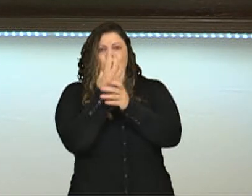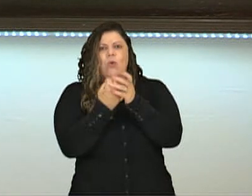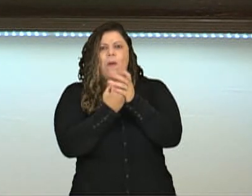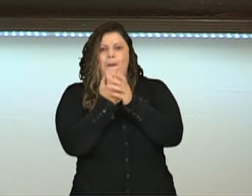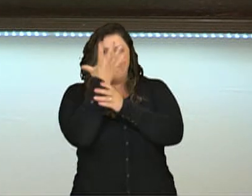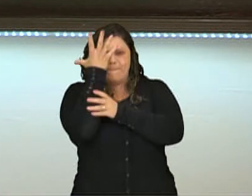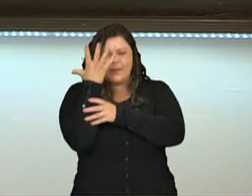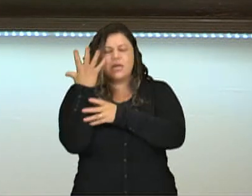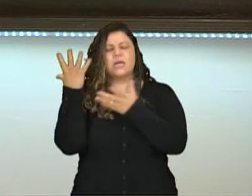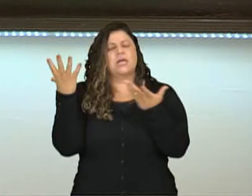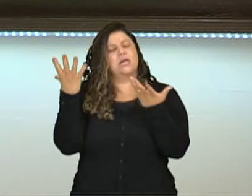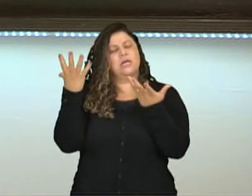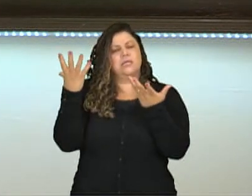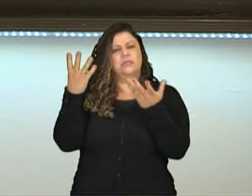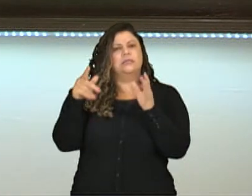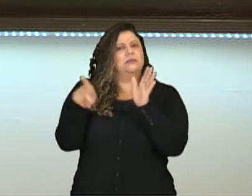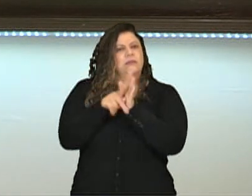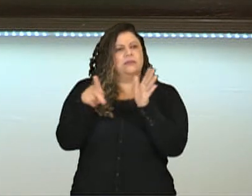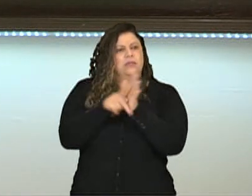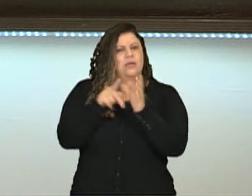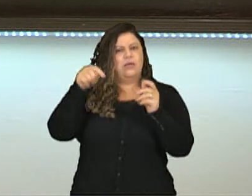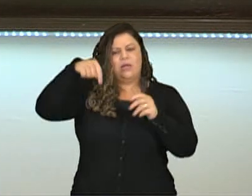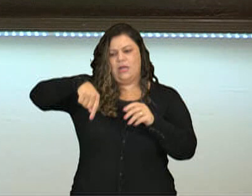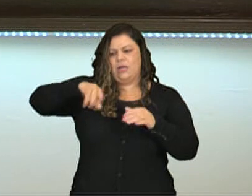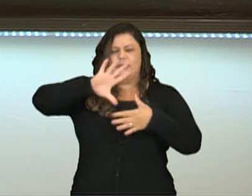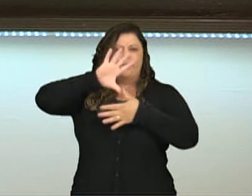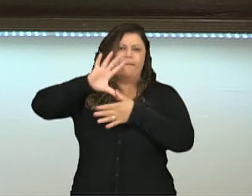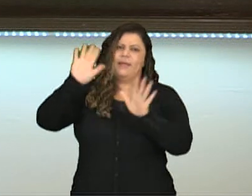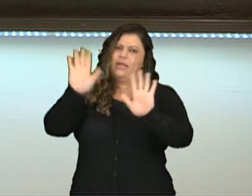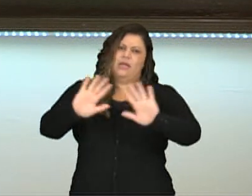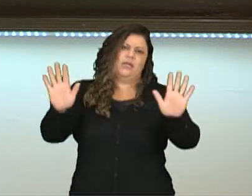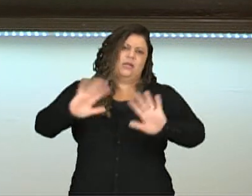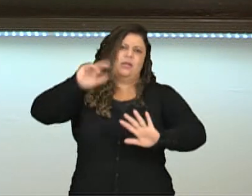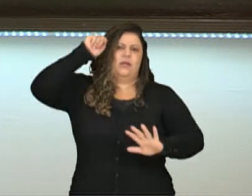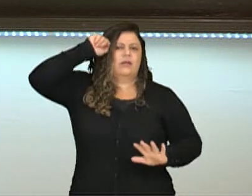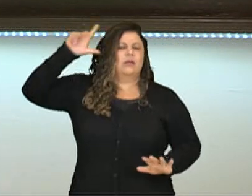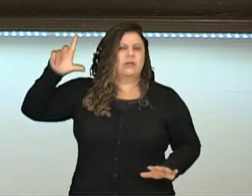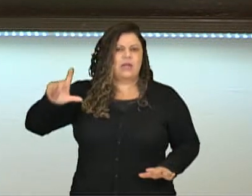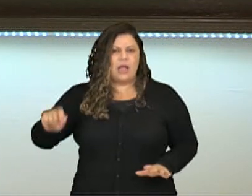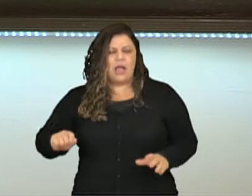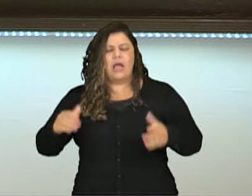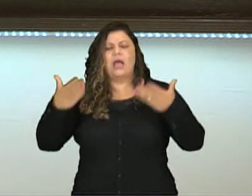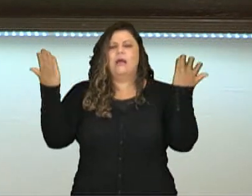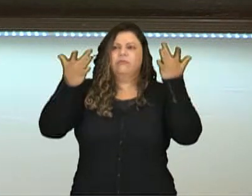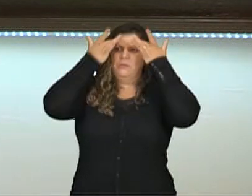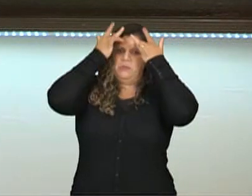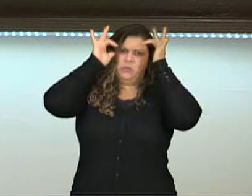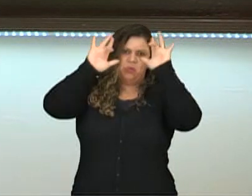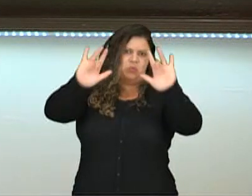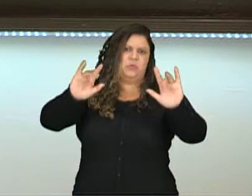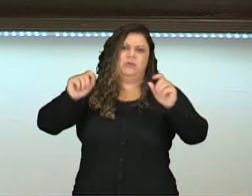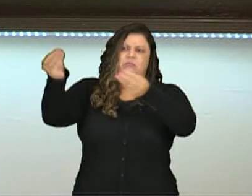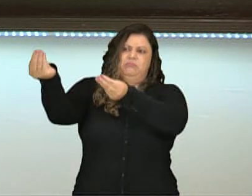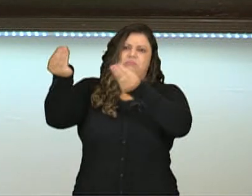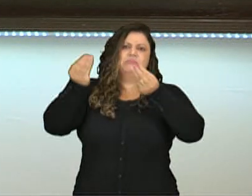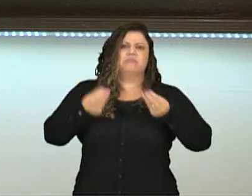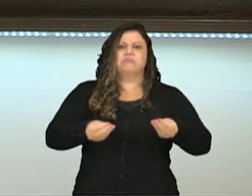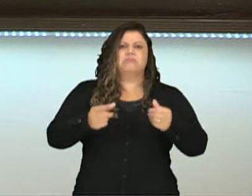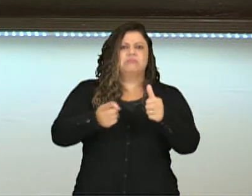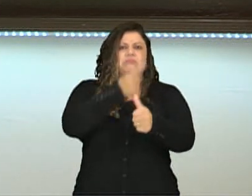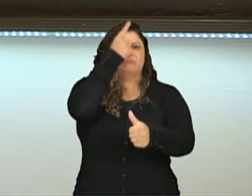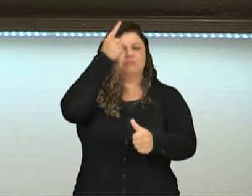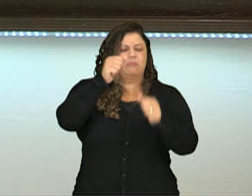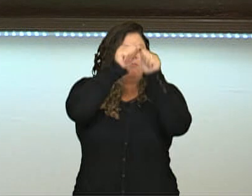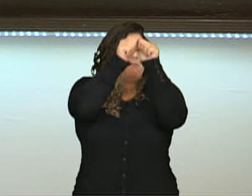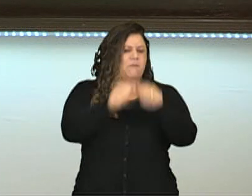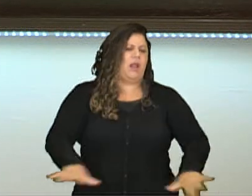planta exógena, não é da América, é da África, mas sabe Deus como, quem que trouxe a primeira, né? Mas ela se